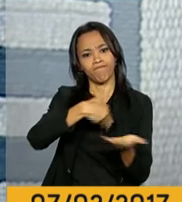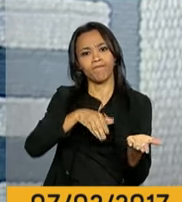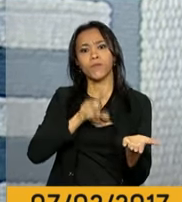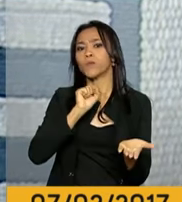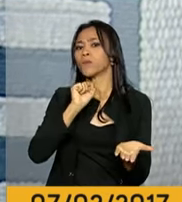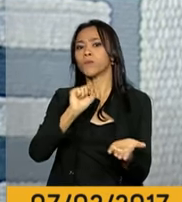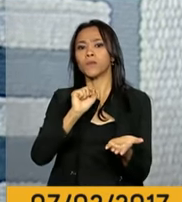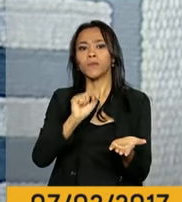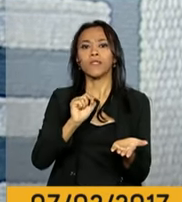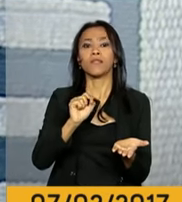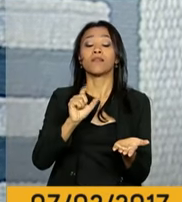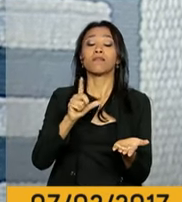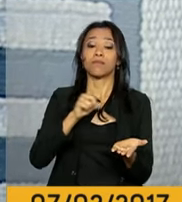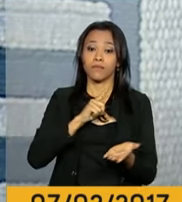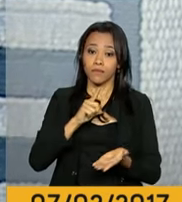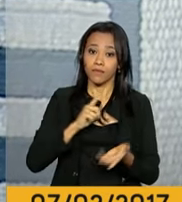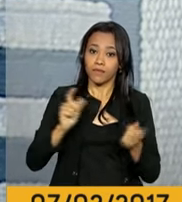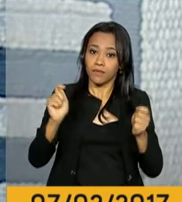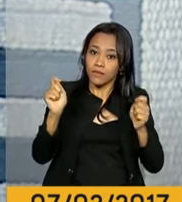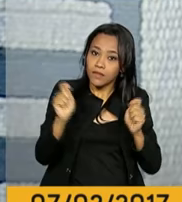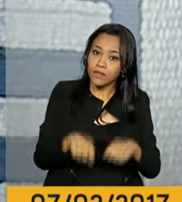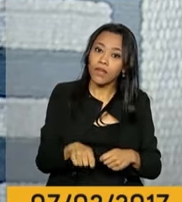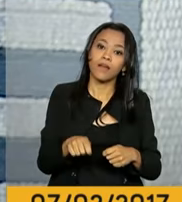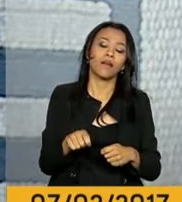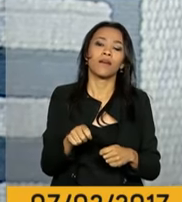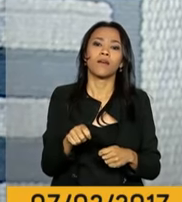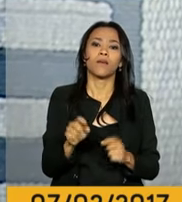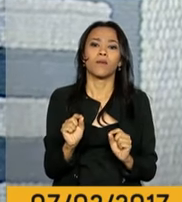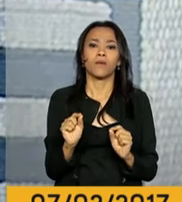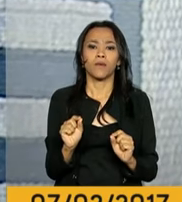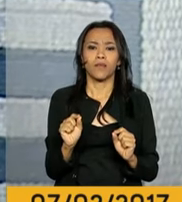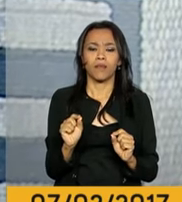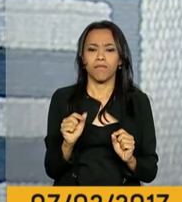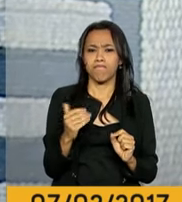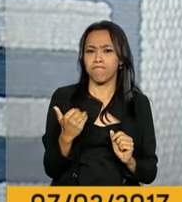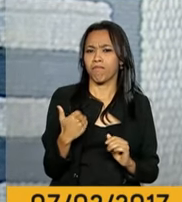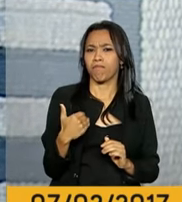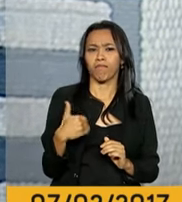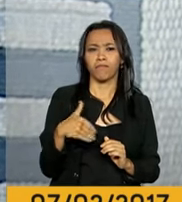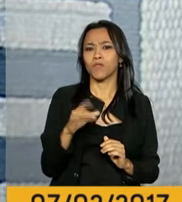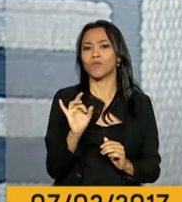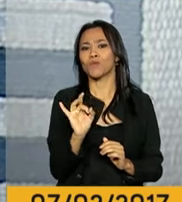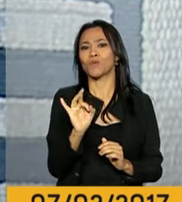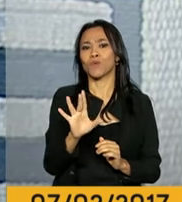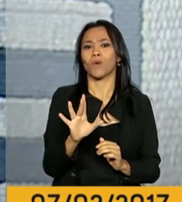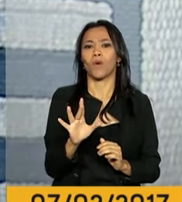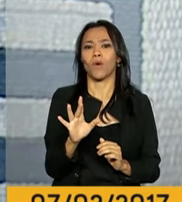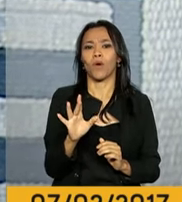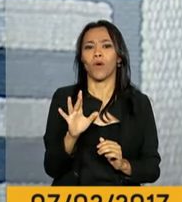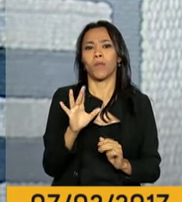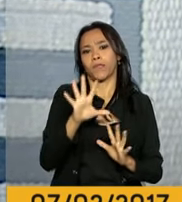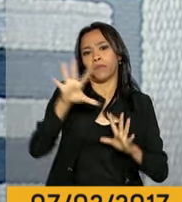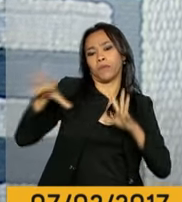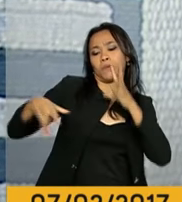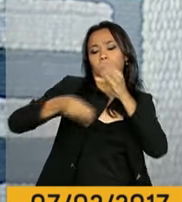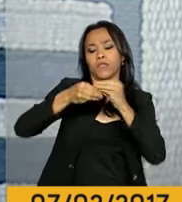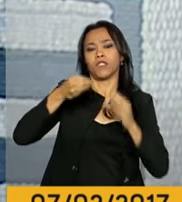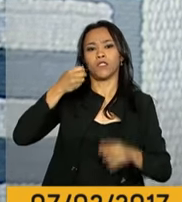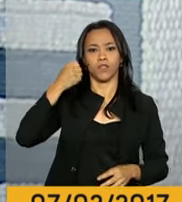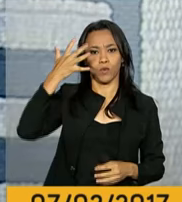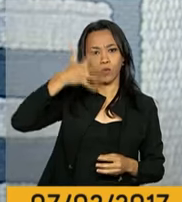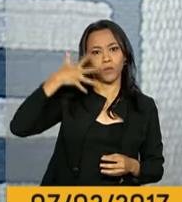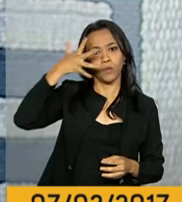traduzem-se em palavras que mais do que parte integrante do nosso discurso nós